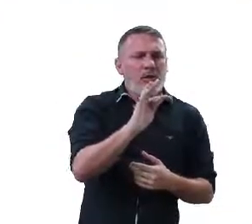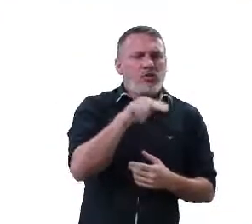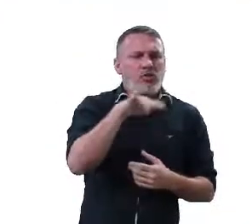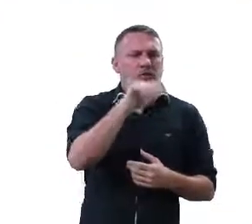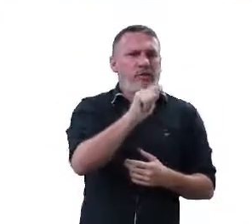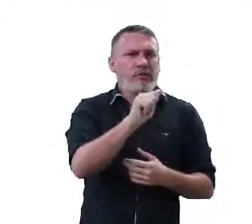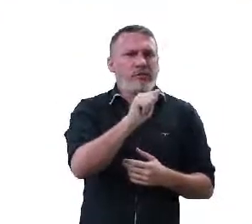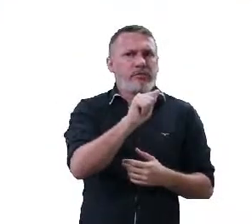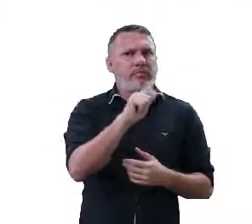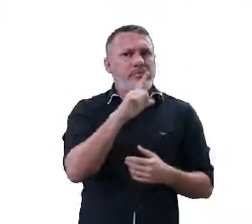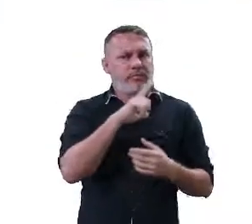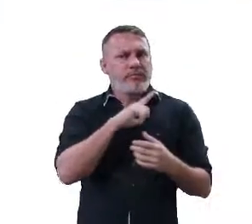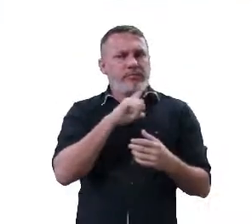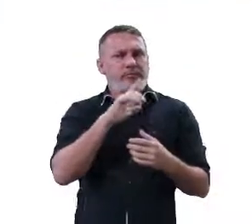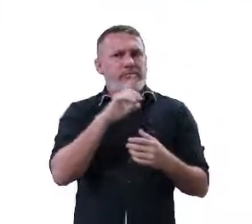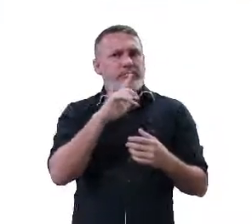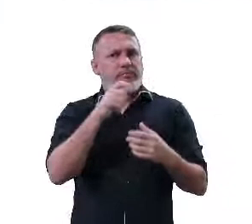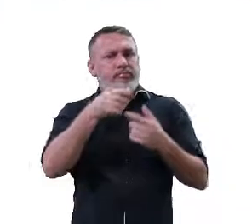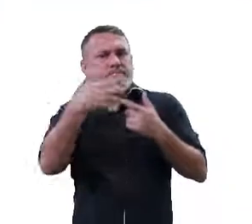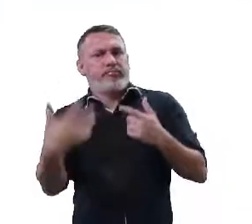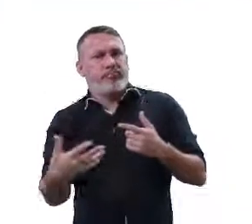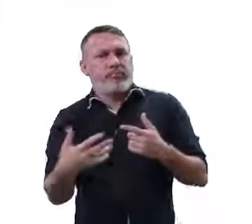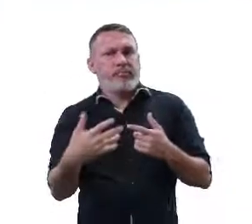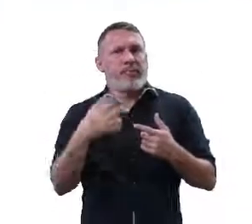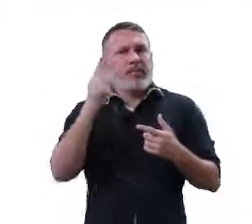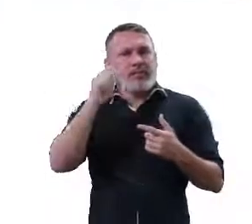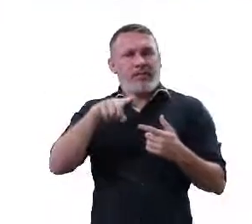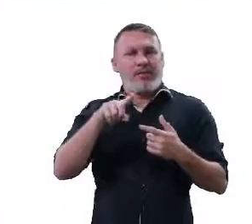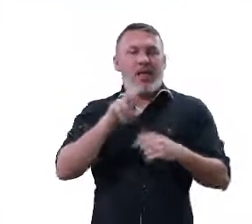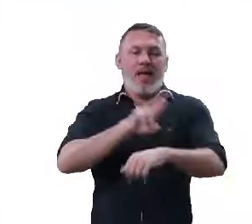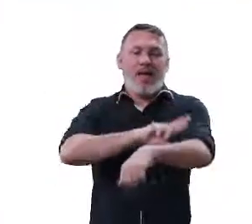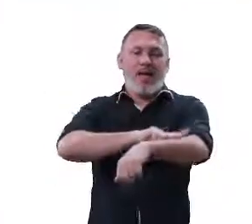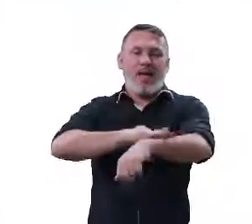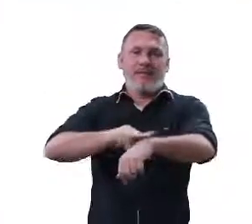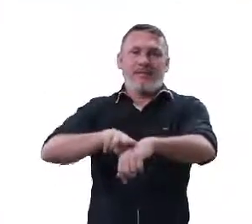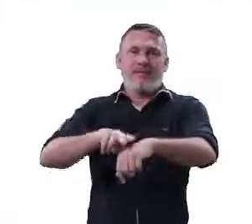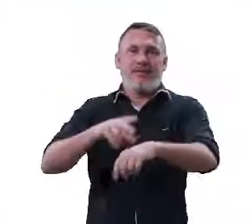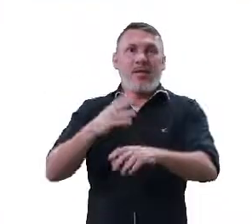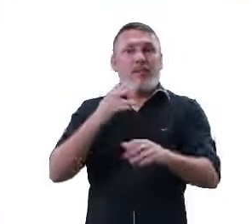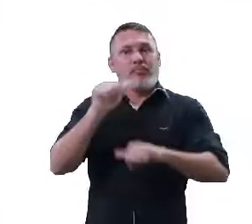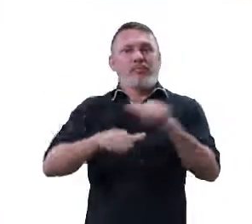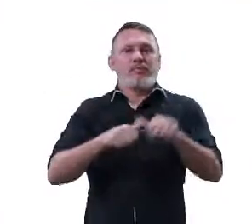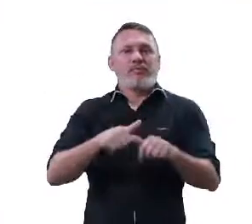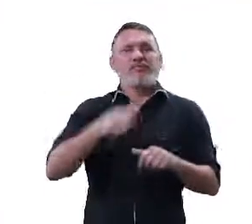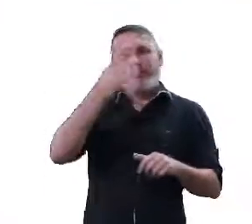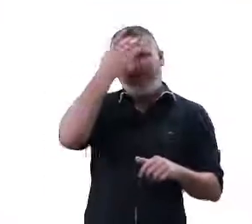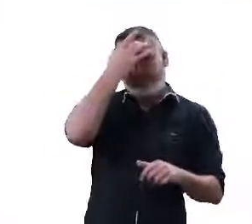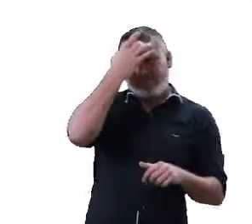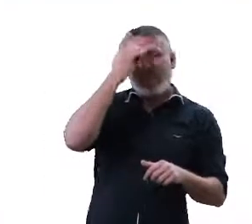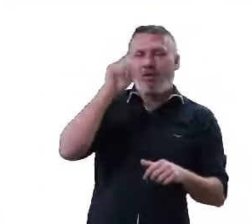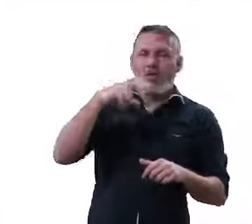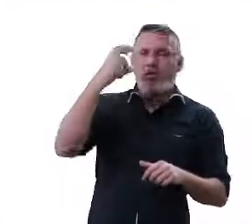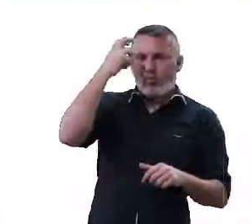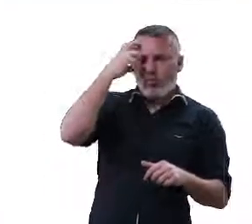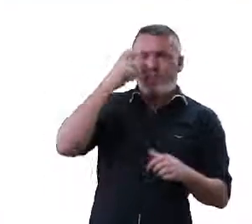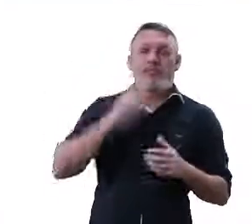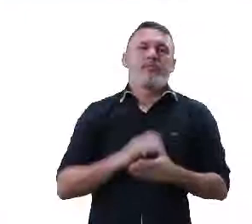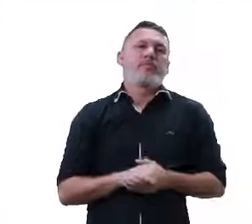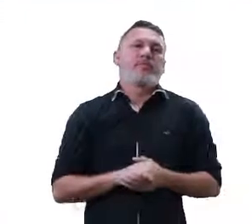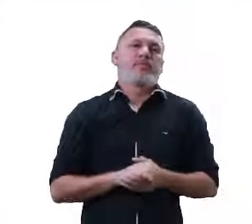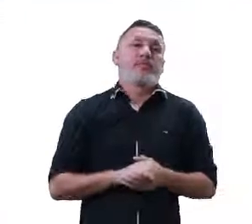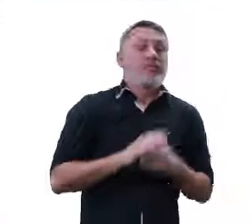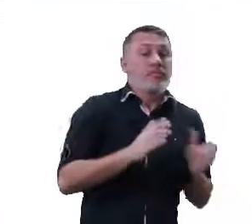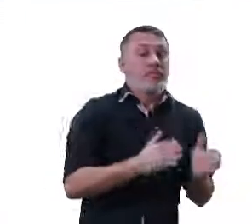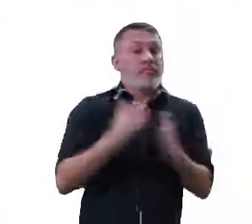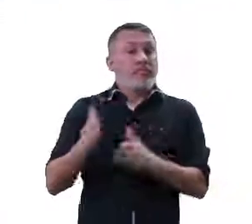para se contrapor uma concepção que existia anteriormente, que é o conceito de raça, né? Conflitos políticos, então,